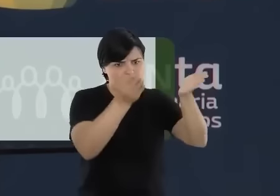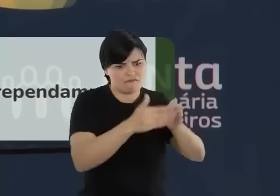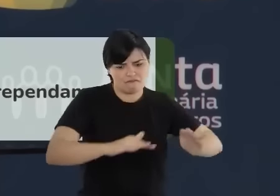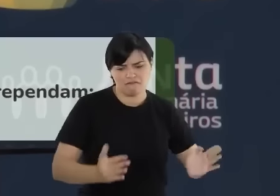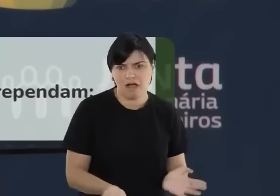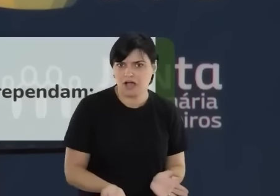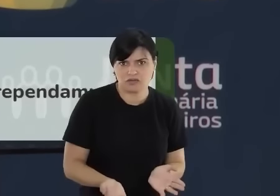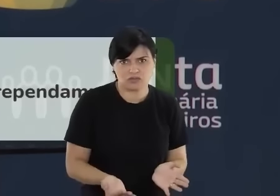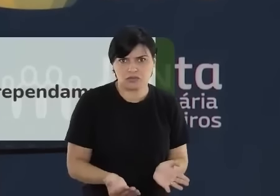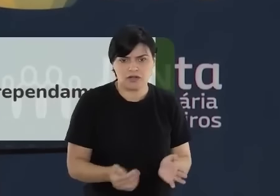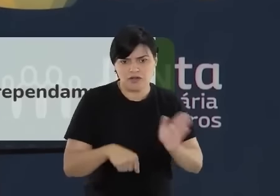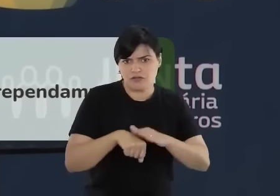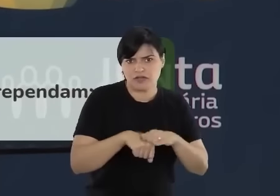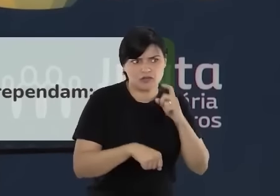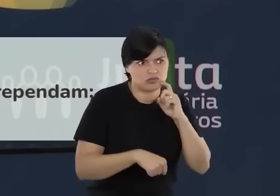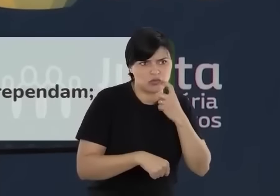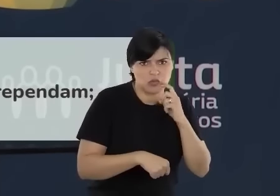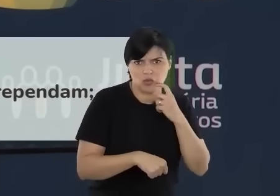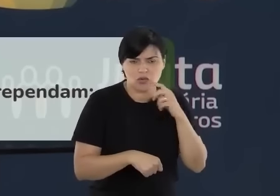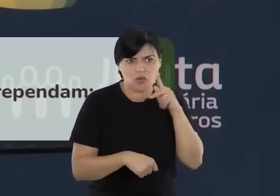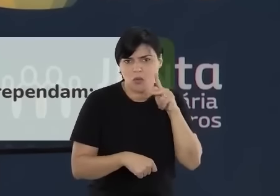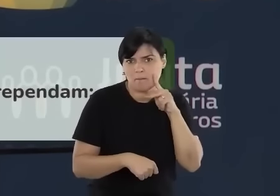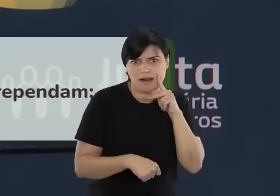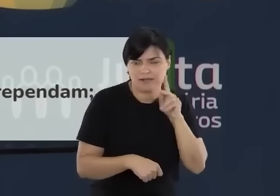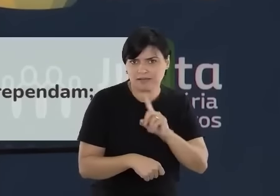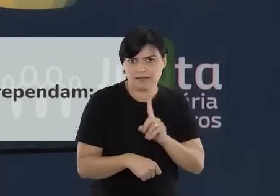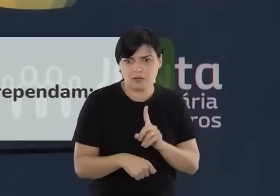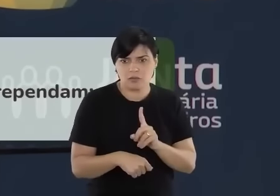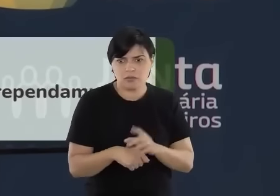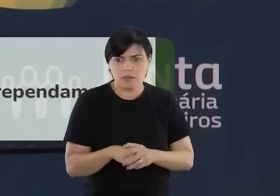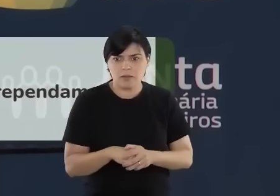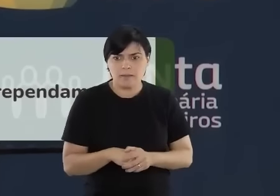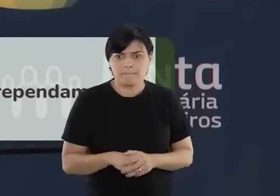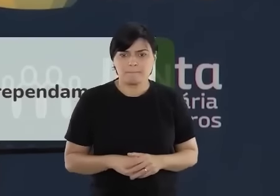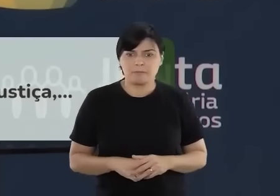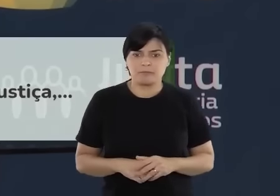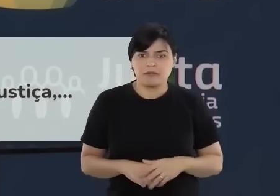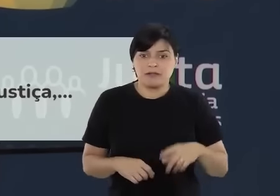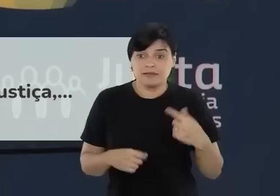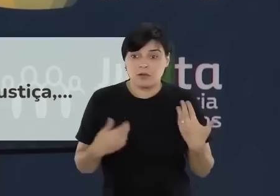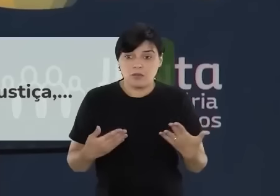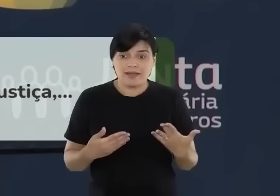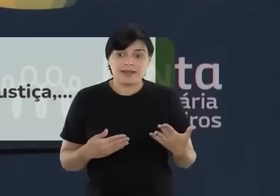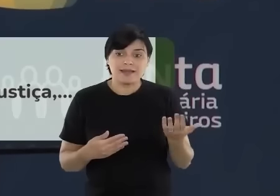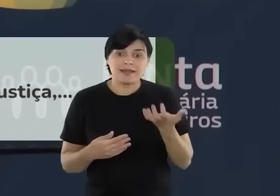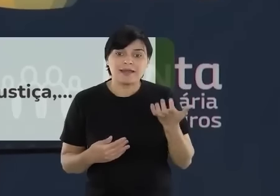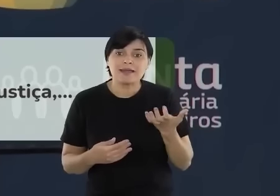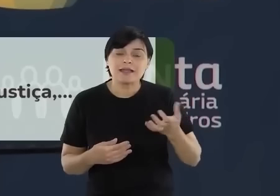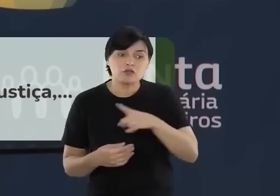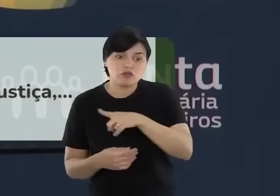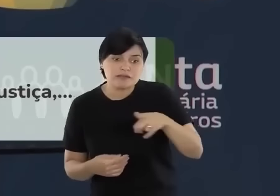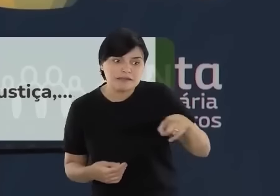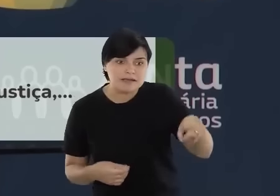os tempos da ignorância agora porém notifica os homens que todos em toda parte se arrependam então porquanto